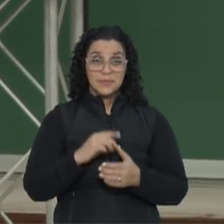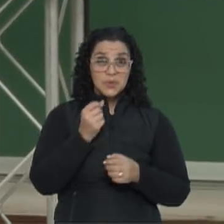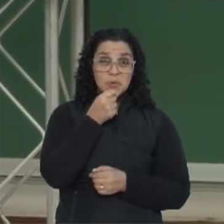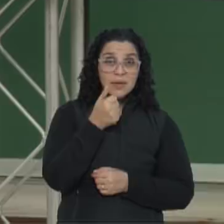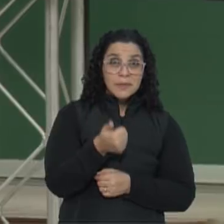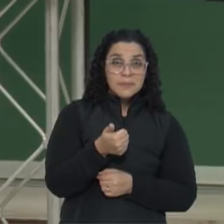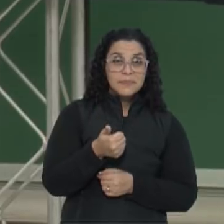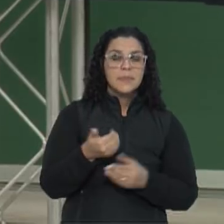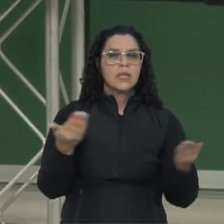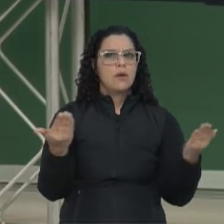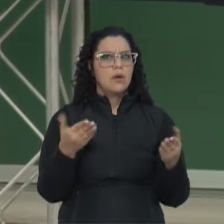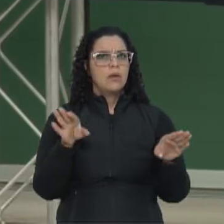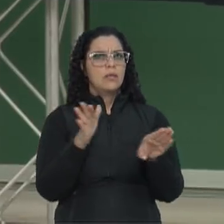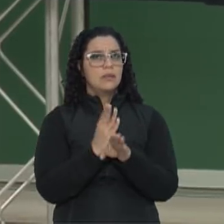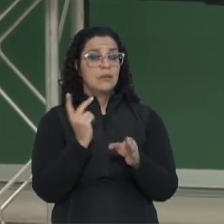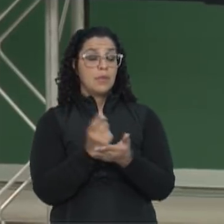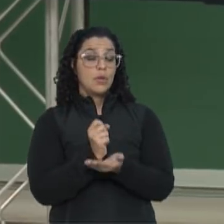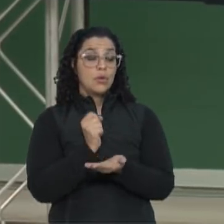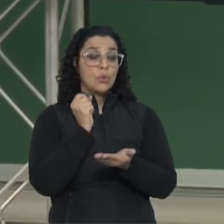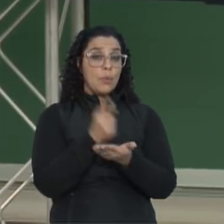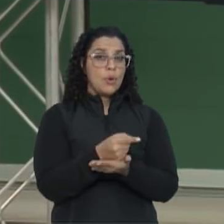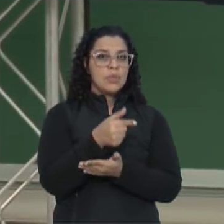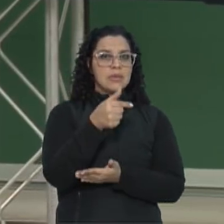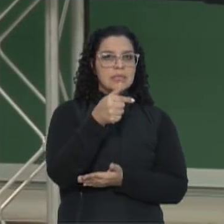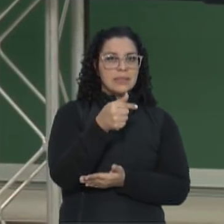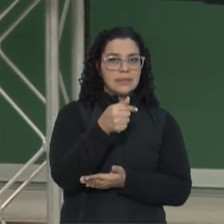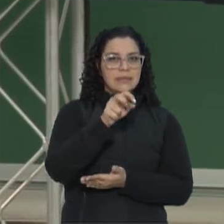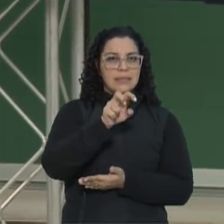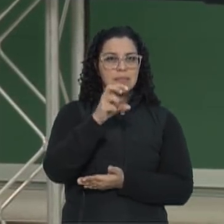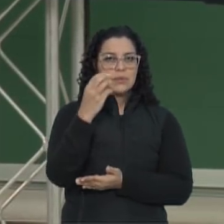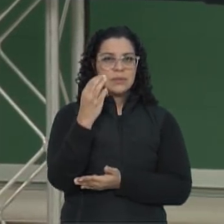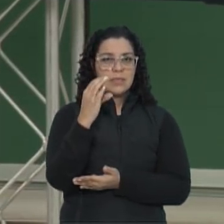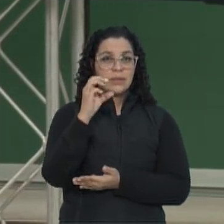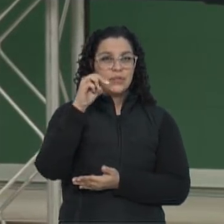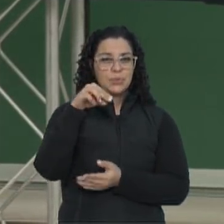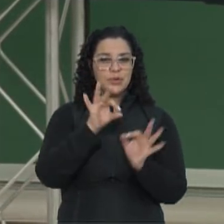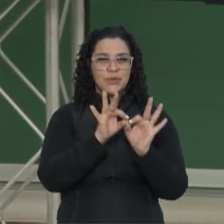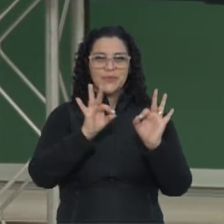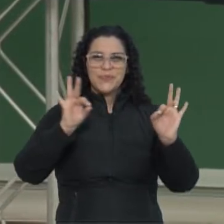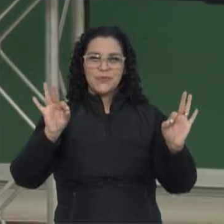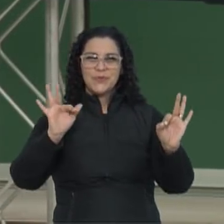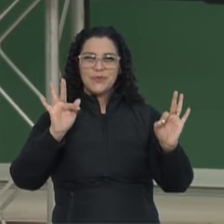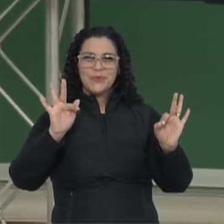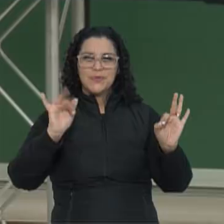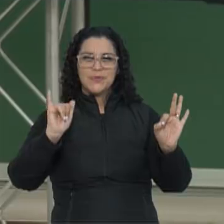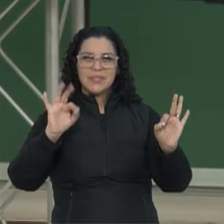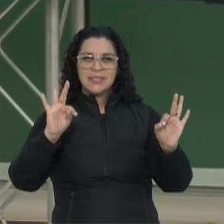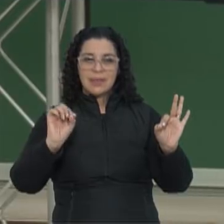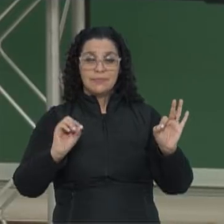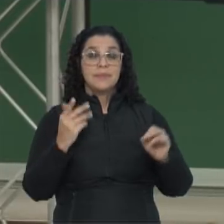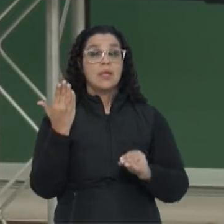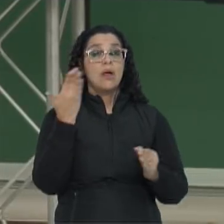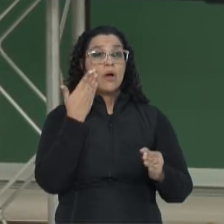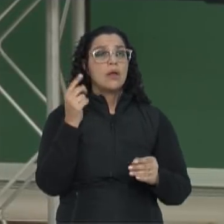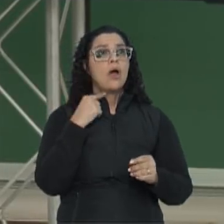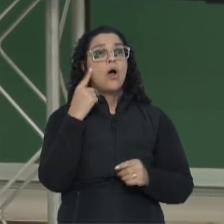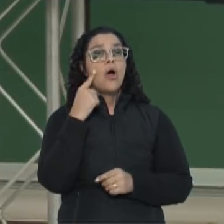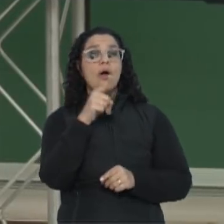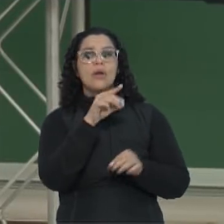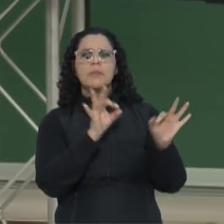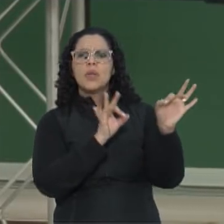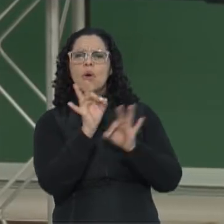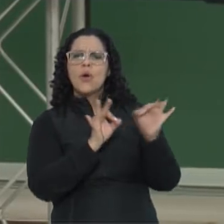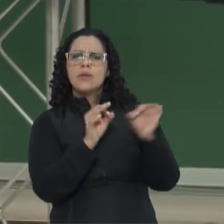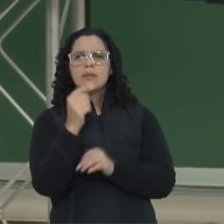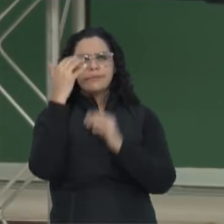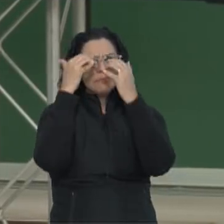bem? Então, quer dizer que comprou 75 centímetros de fitas, tá? Olha lá, outra ideia de